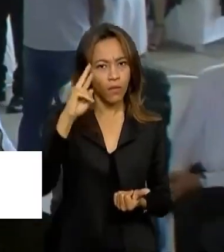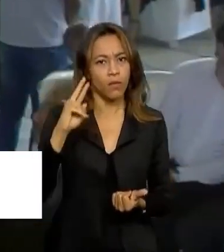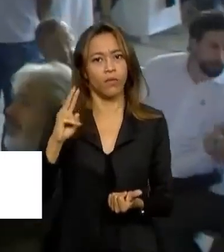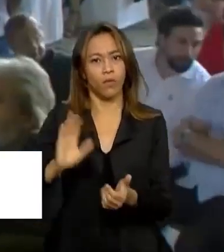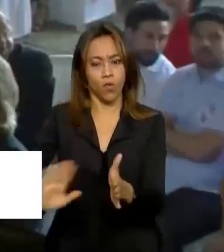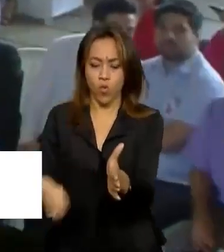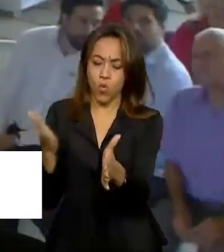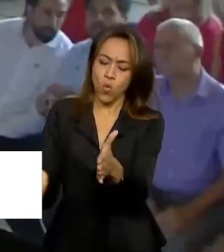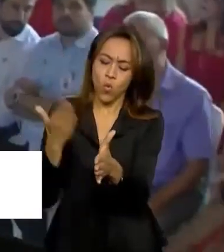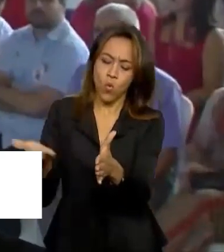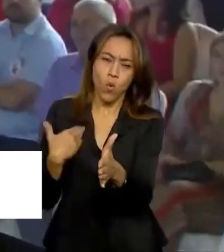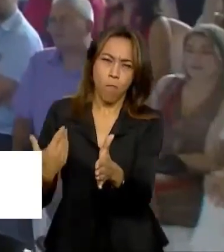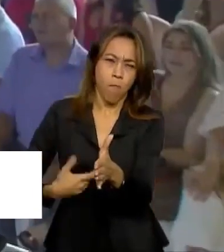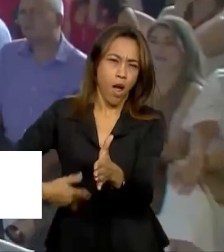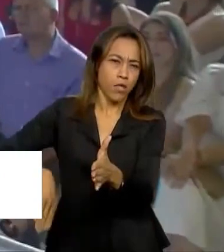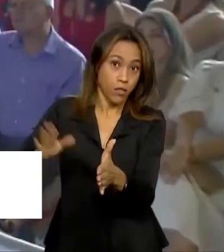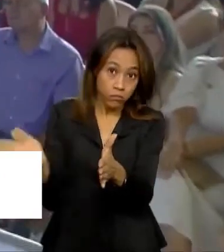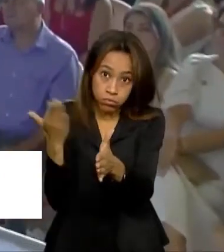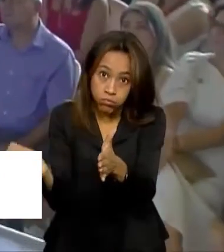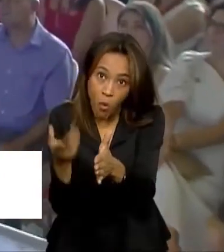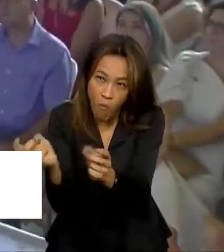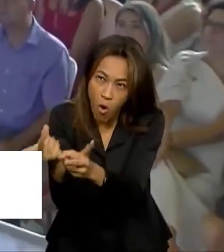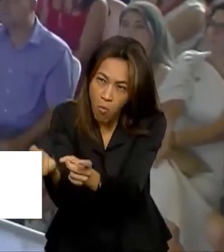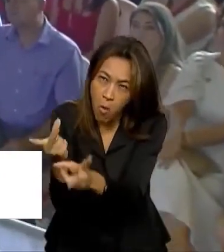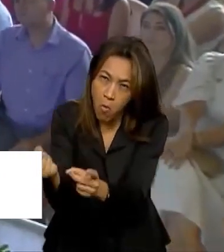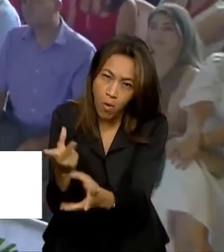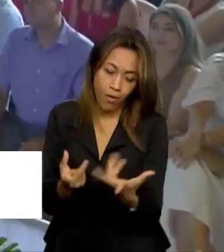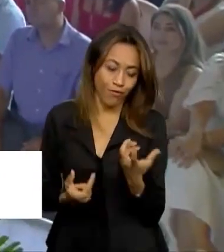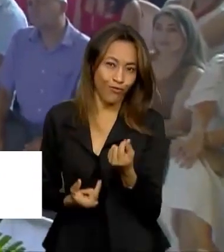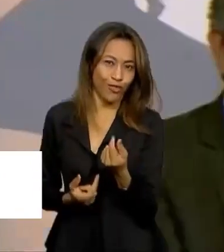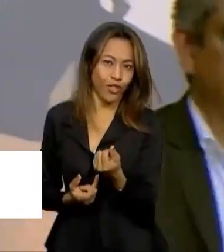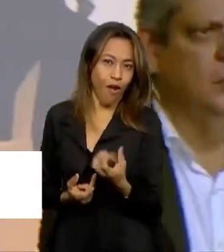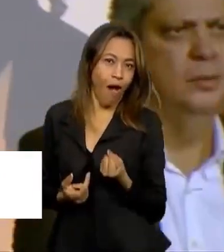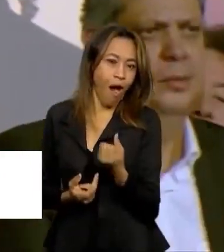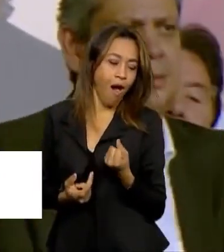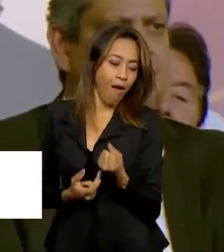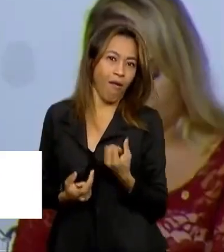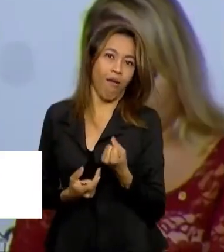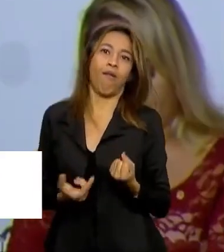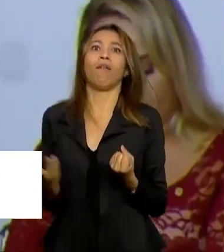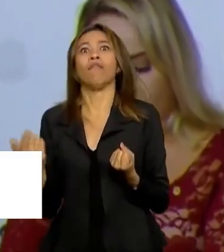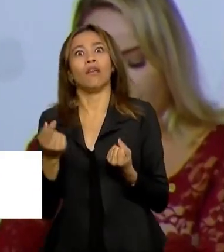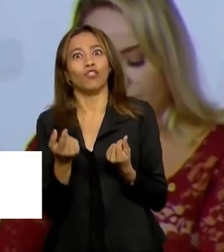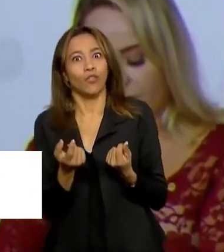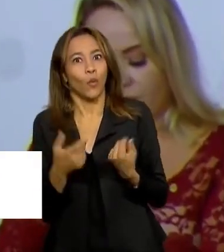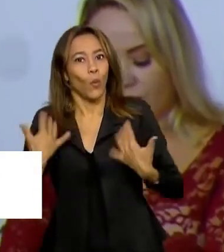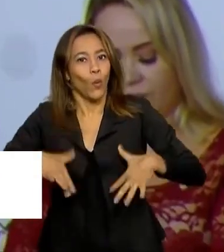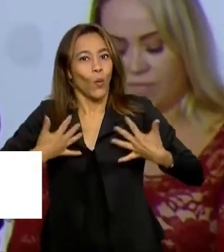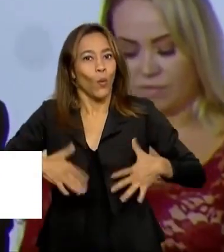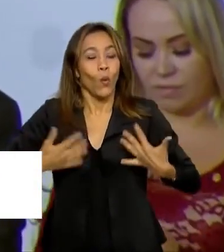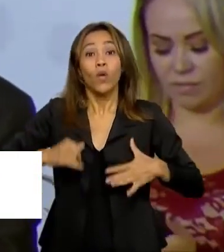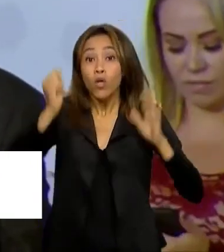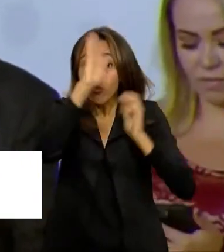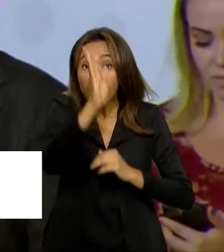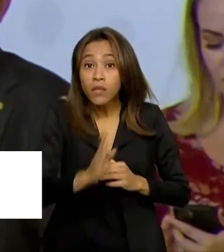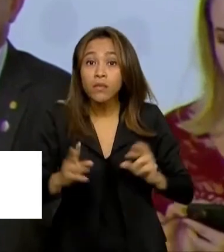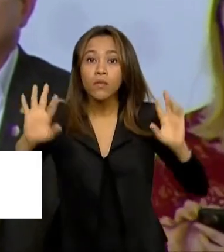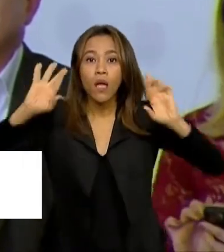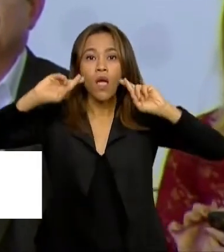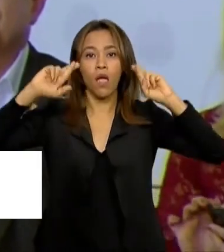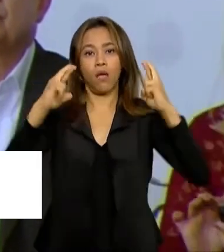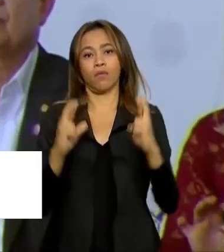produz, para ele ganhar mais dinheiro e para o Brasil ser mais respeitado no mundo. É isso que vai